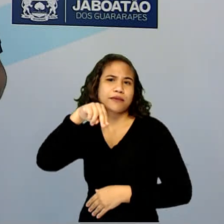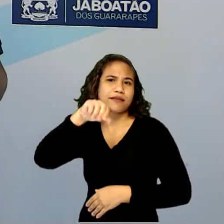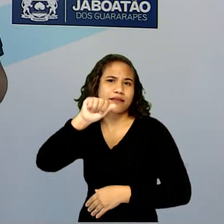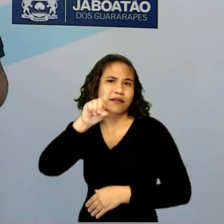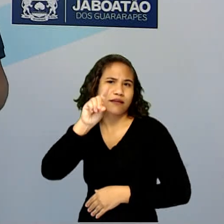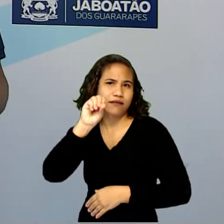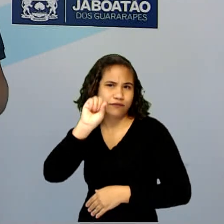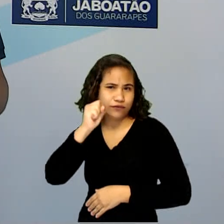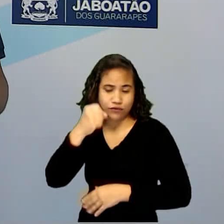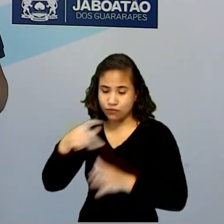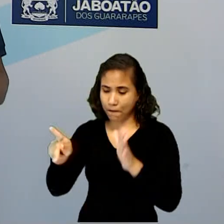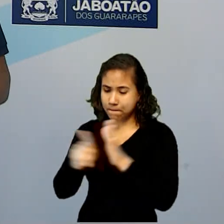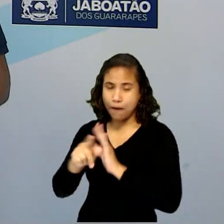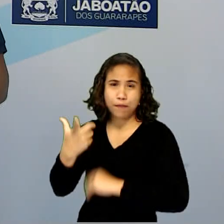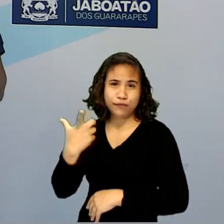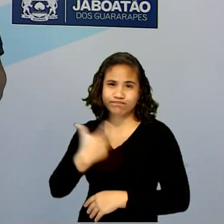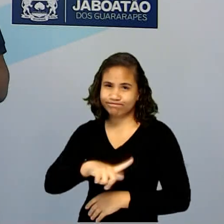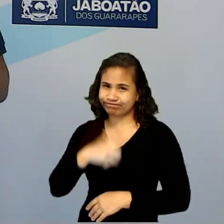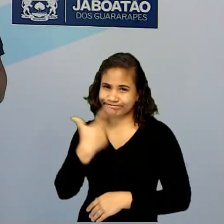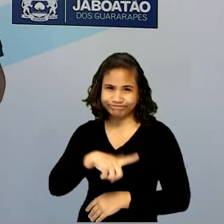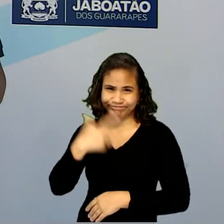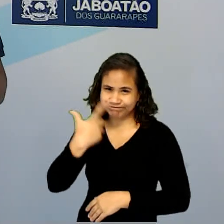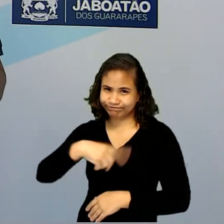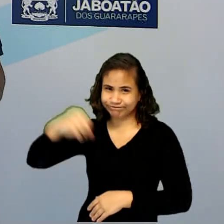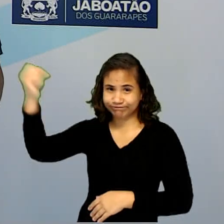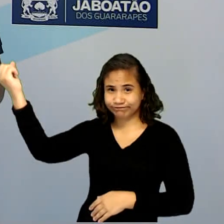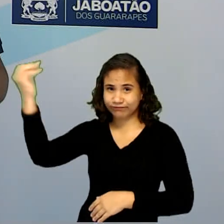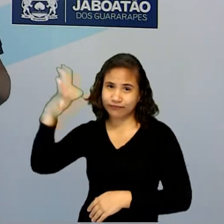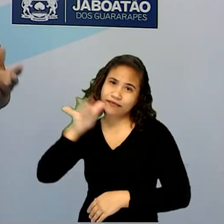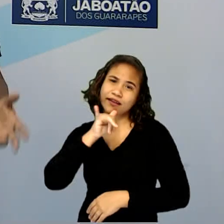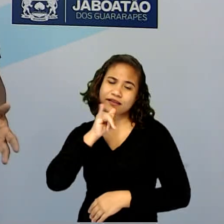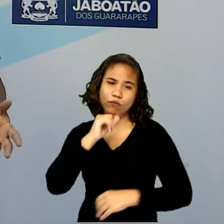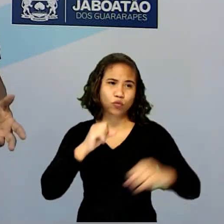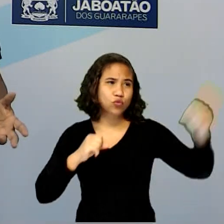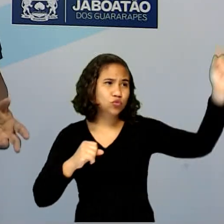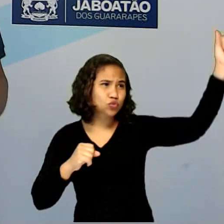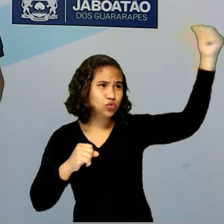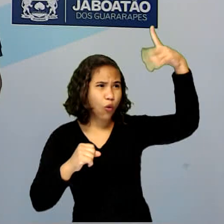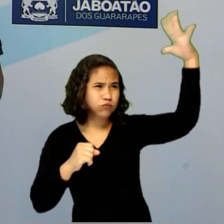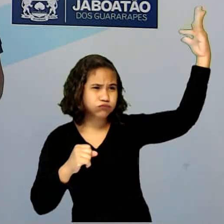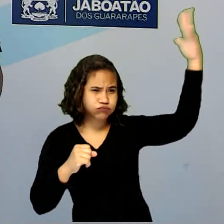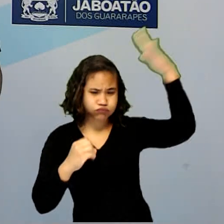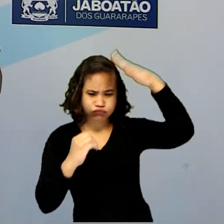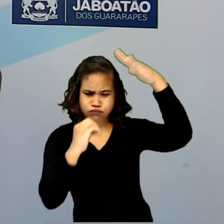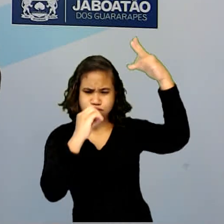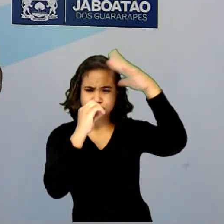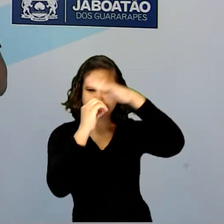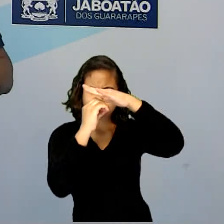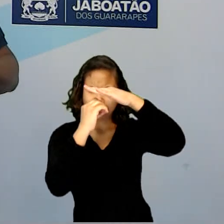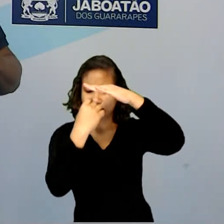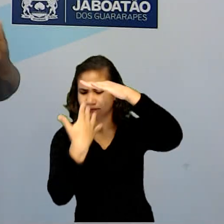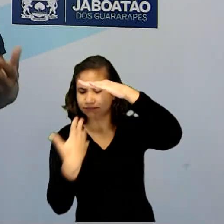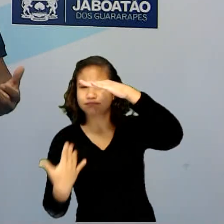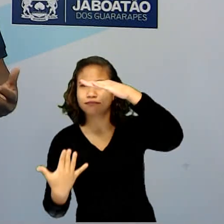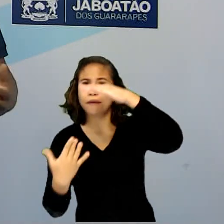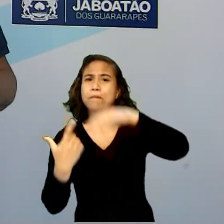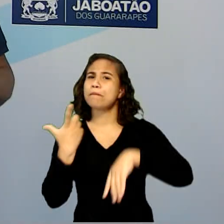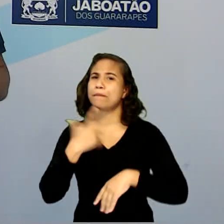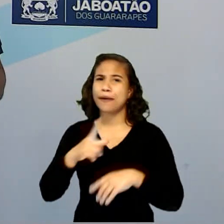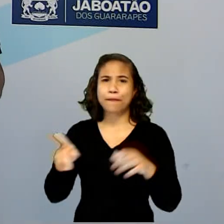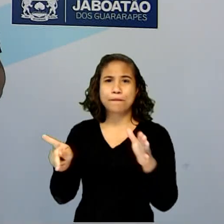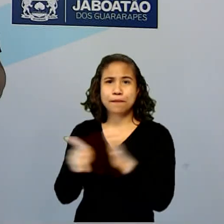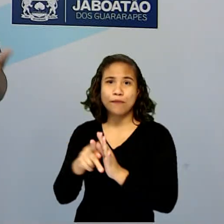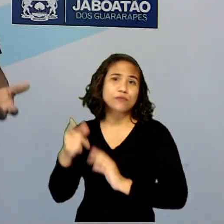não irradiam luz própria. Eles são iluminados por astros luminosos, como os planetas,